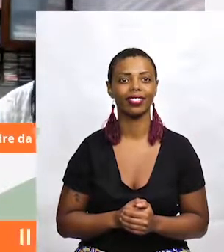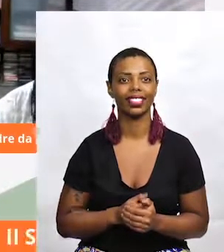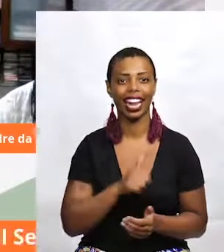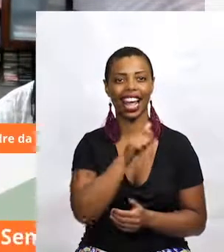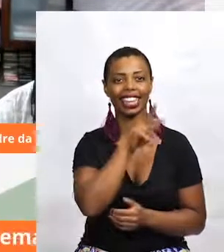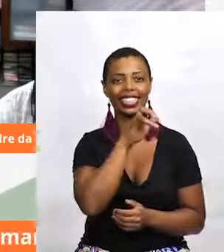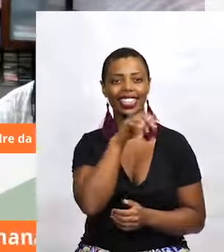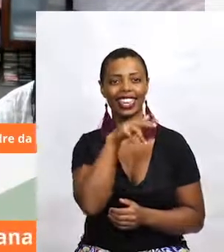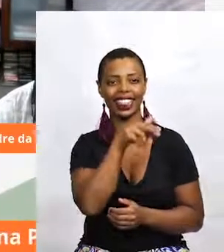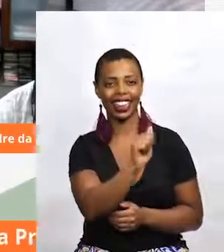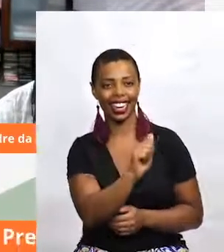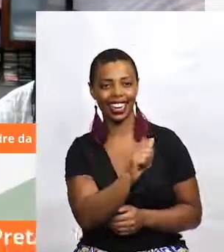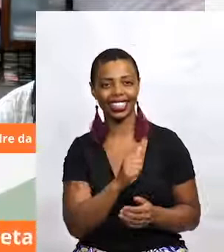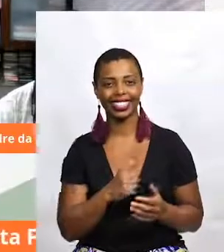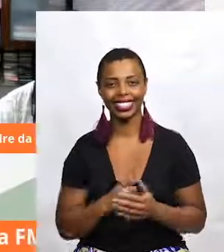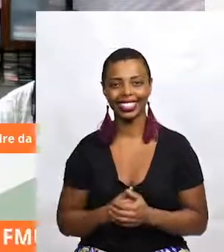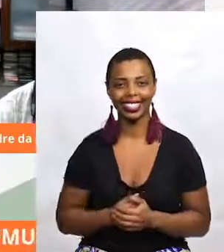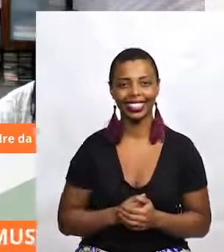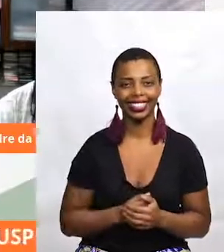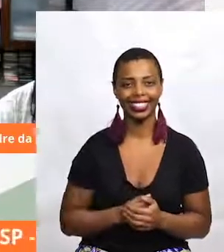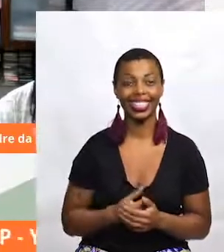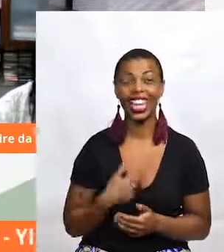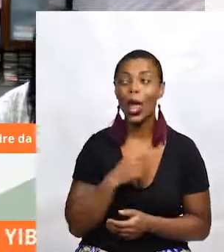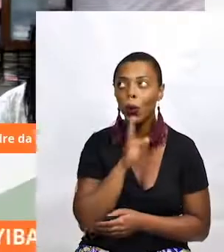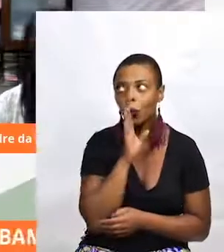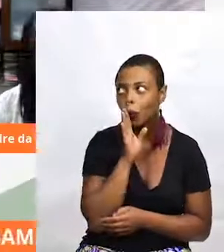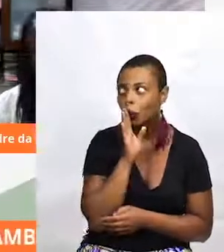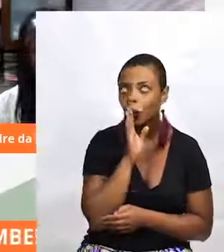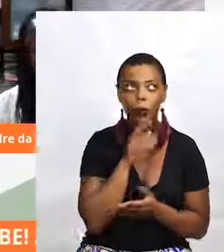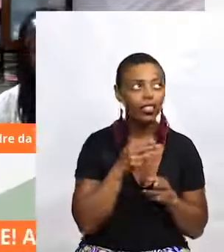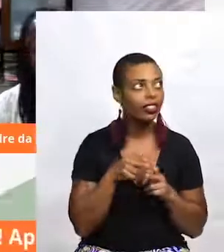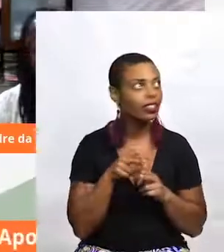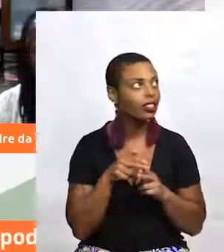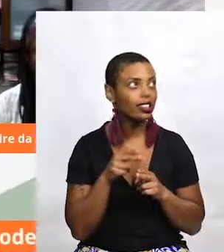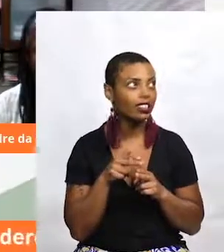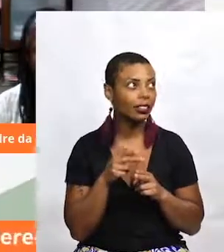Adriana. Eu estava bem quietinha aqui.